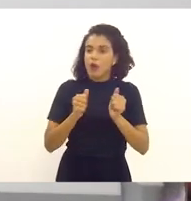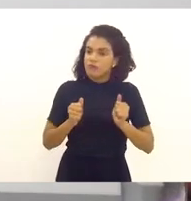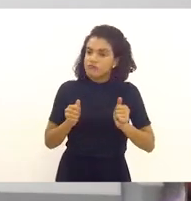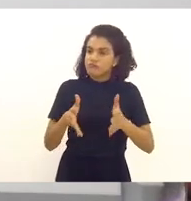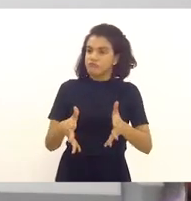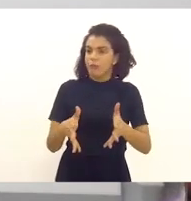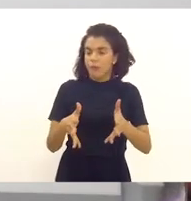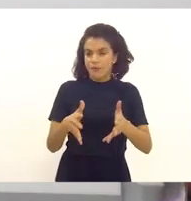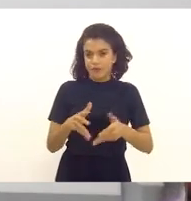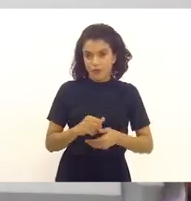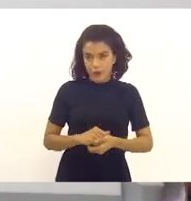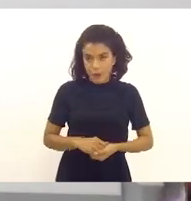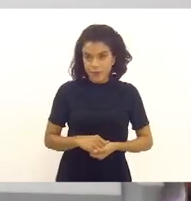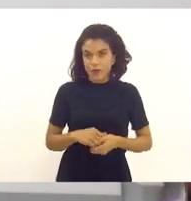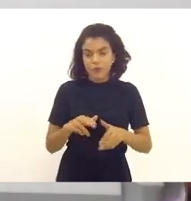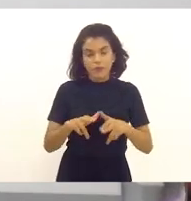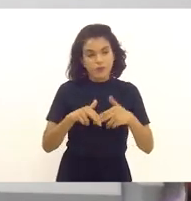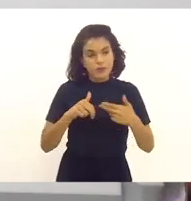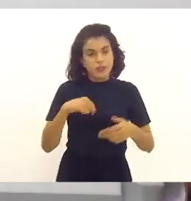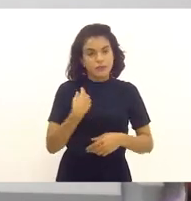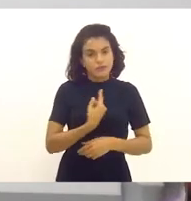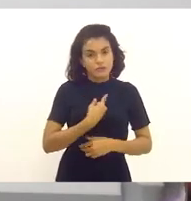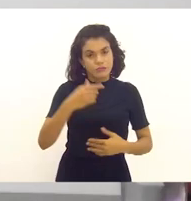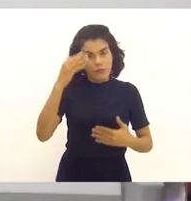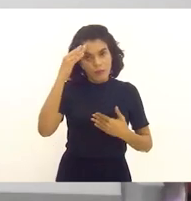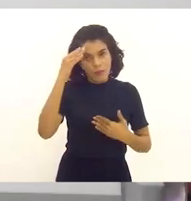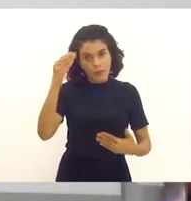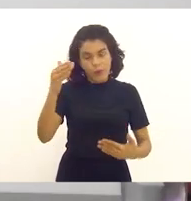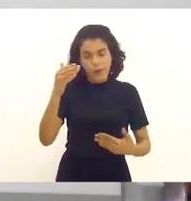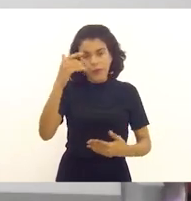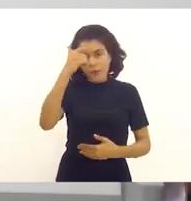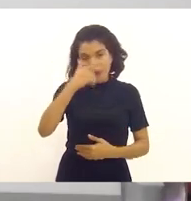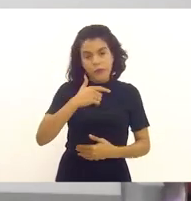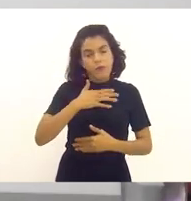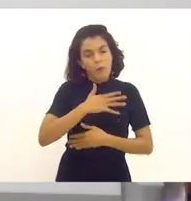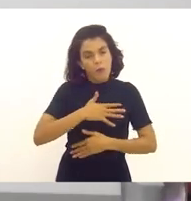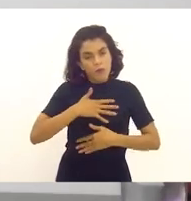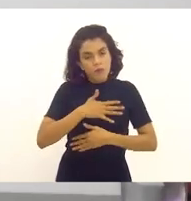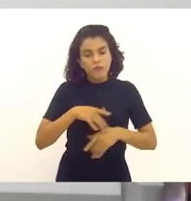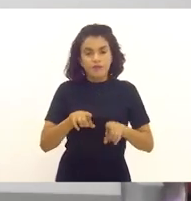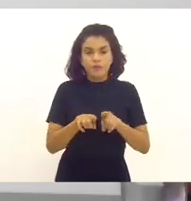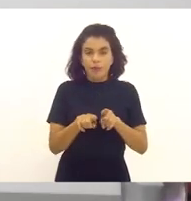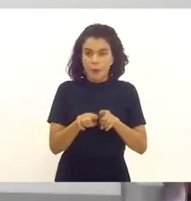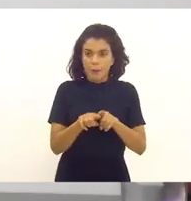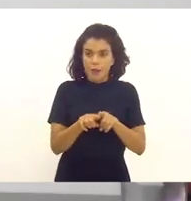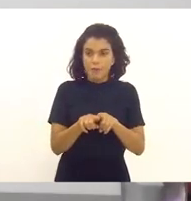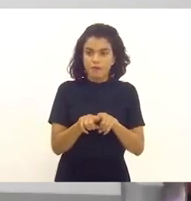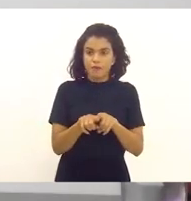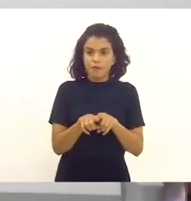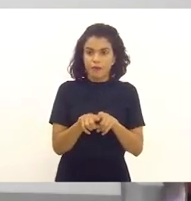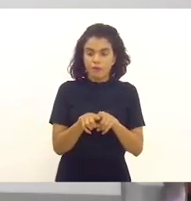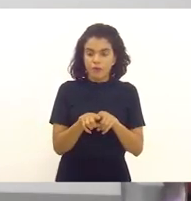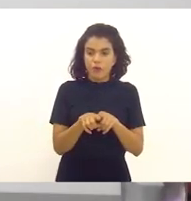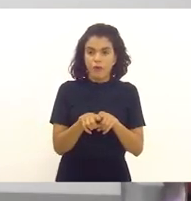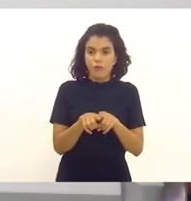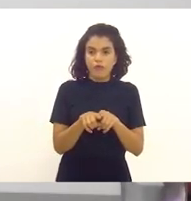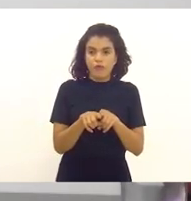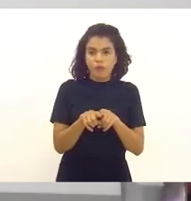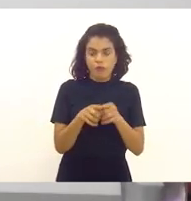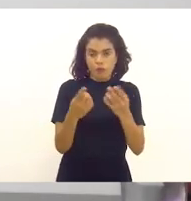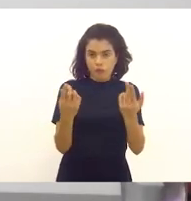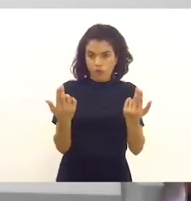Eles tomam então a gente agradece eu gostaria de também na mesma eh na fala da